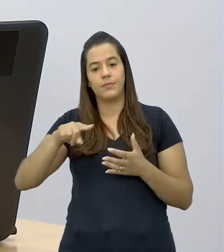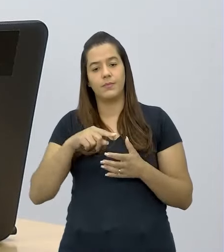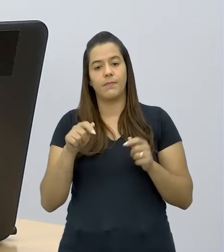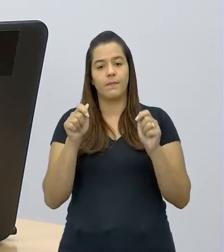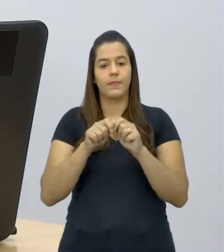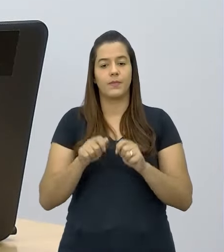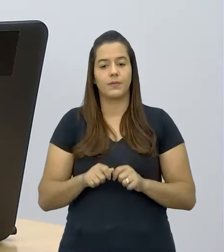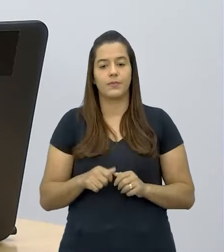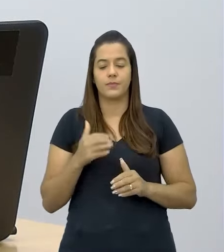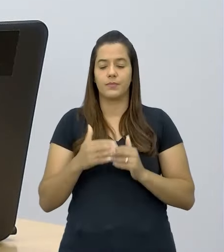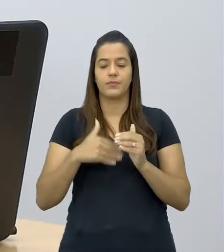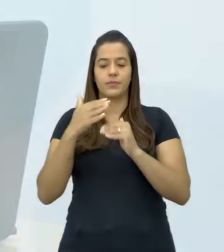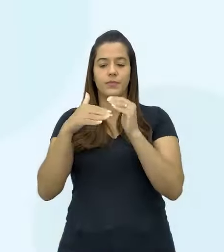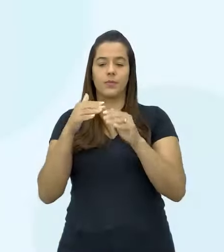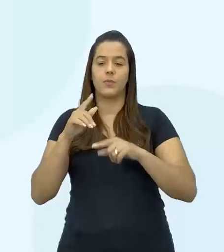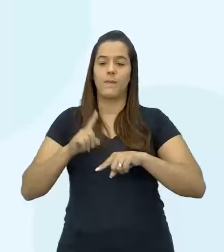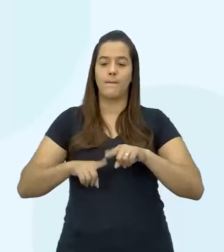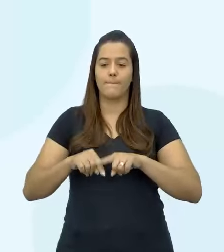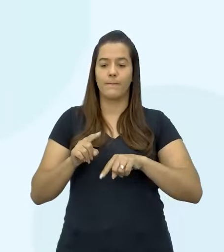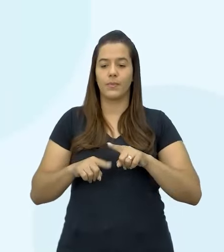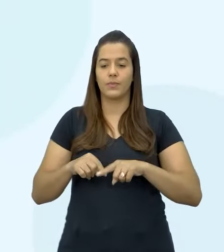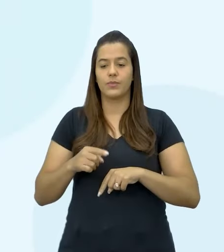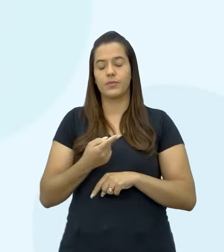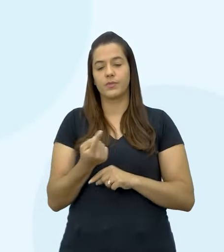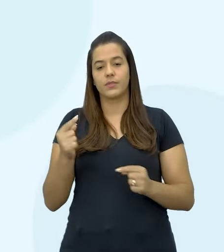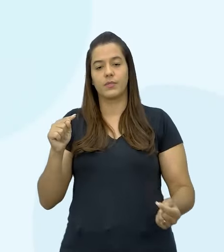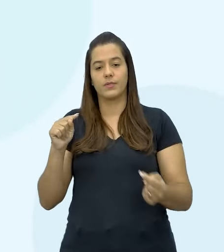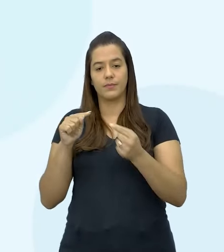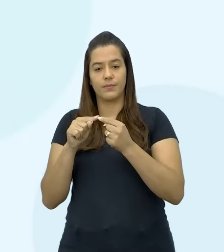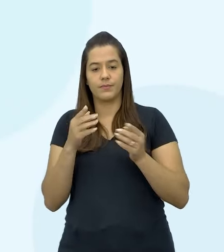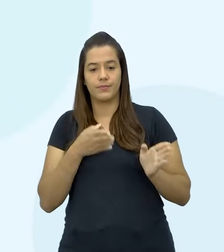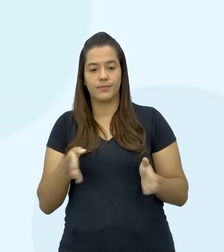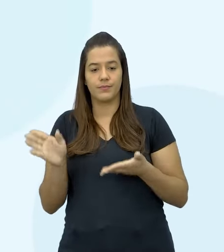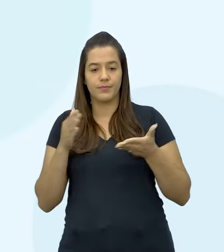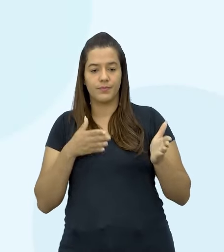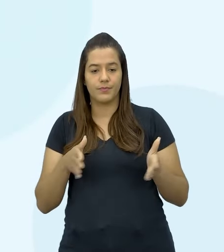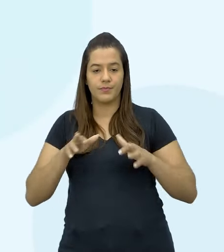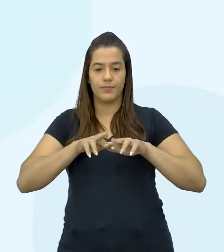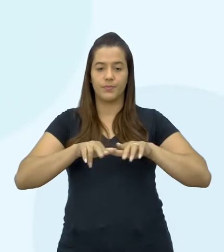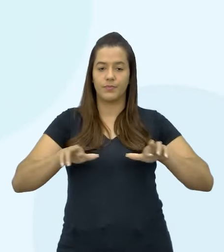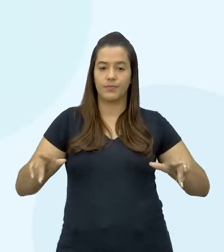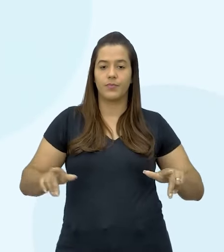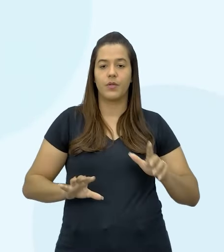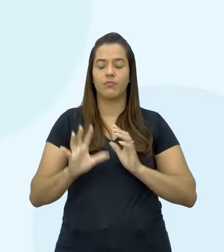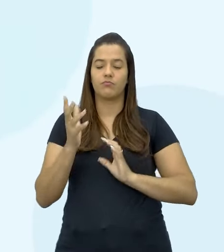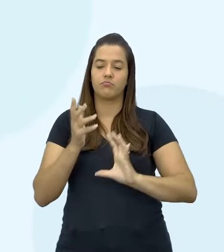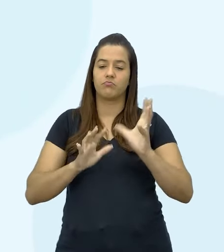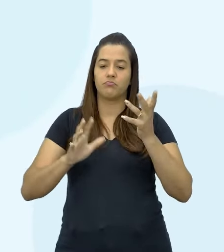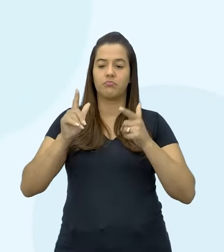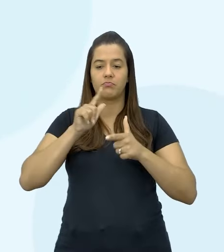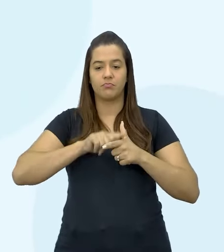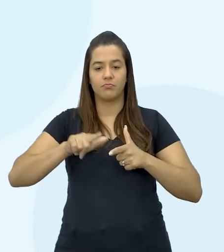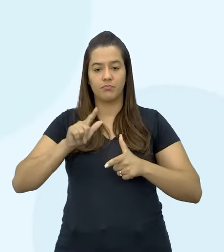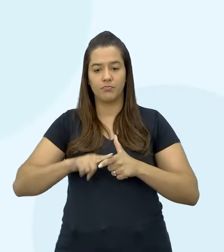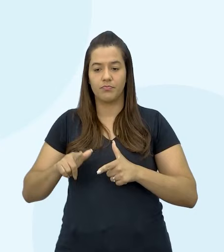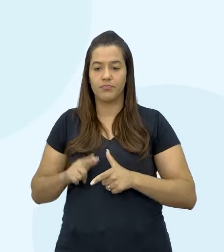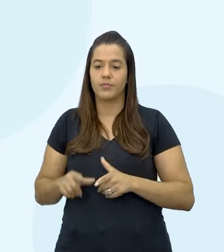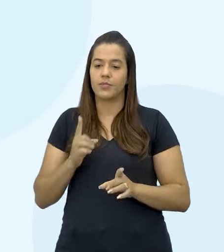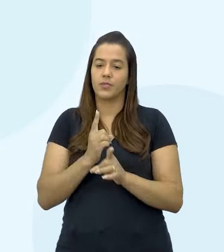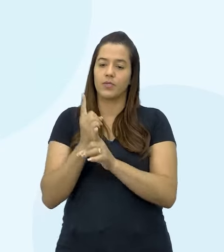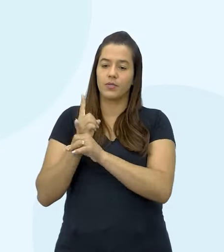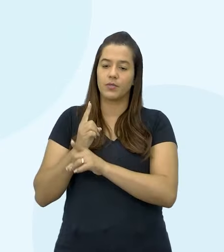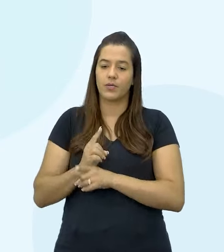criação de processos ou produtos que atendam demandas pela resolução de problemas, né, identificados